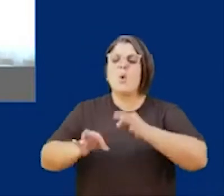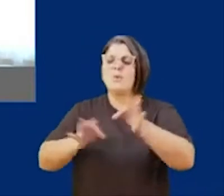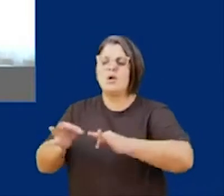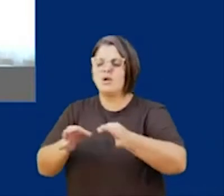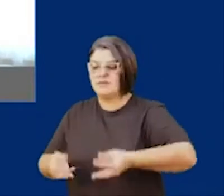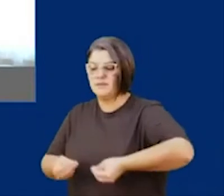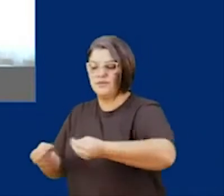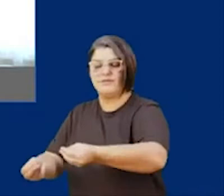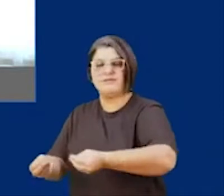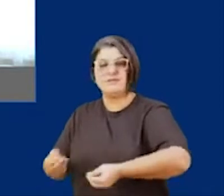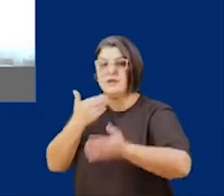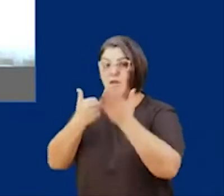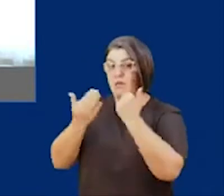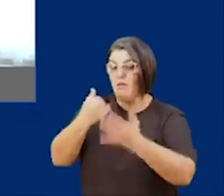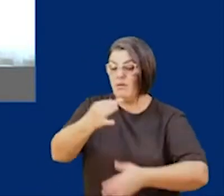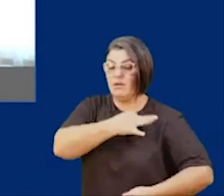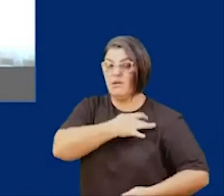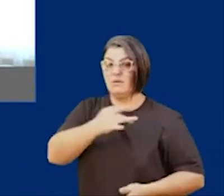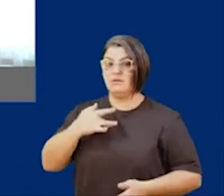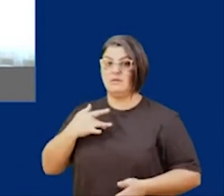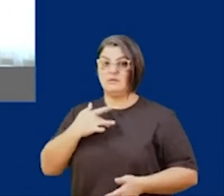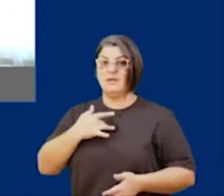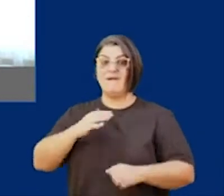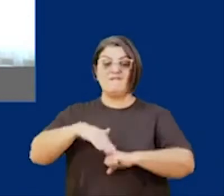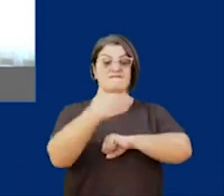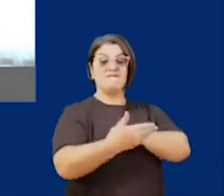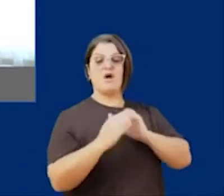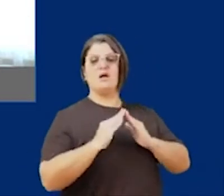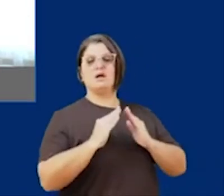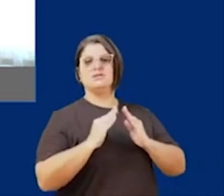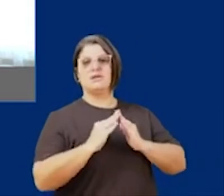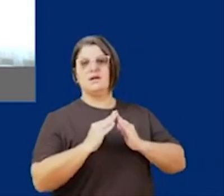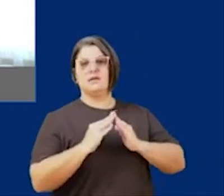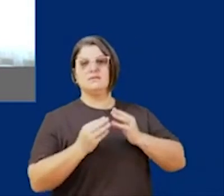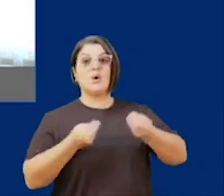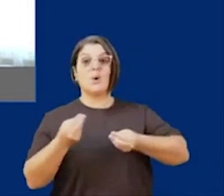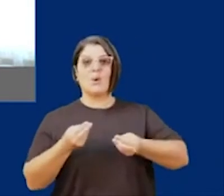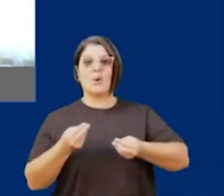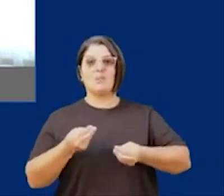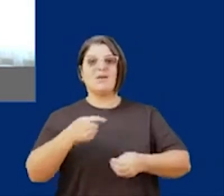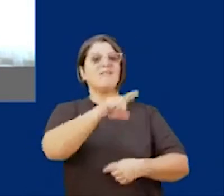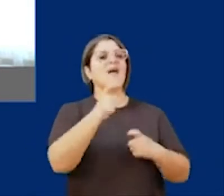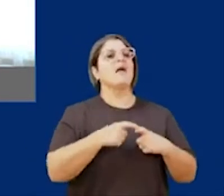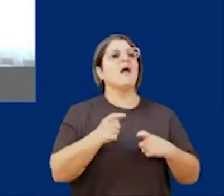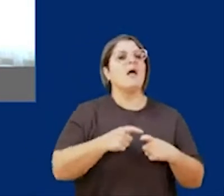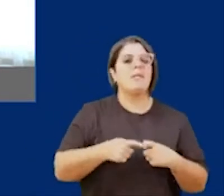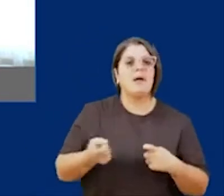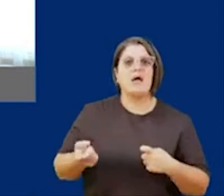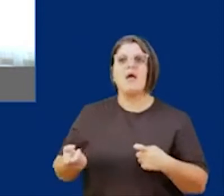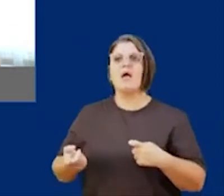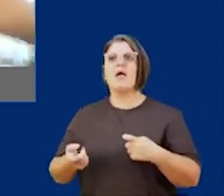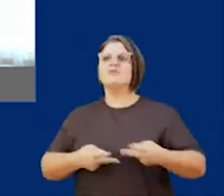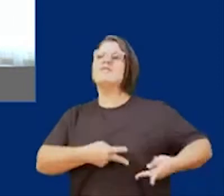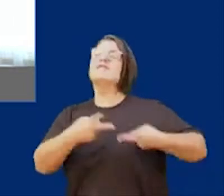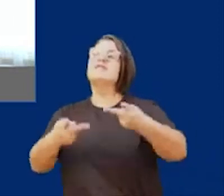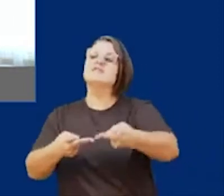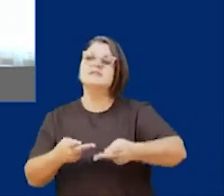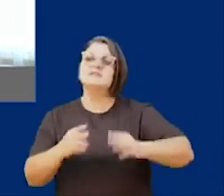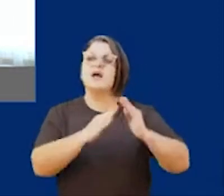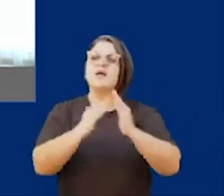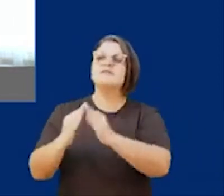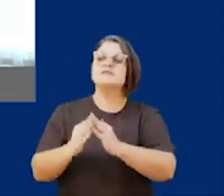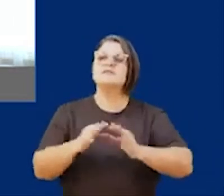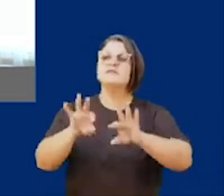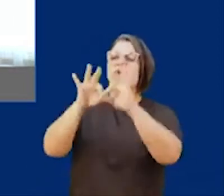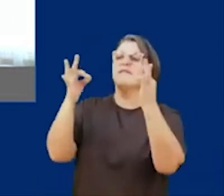comida saudável para a criança quando a gente está fora de casa. Essa situação acontece, né, a gente vai ao médico, a gente vai visitar uma vizinha, a gente vai visitar um parente,